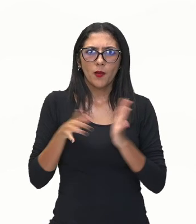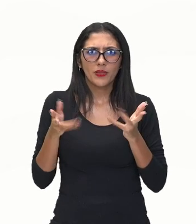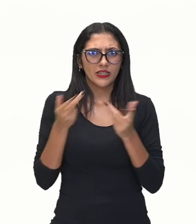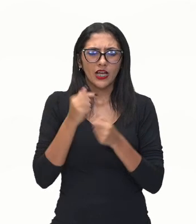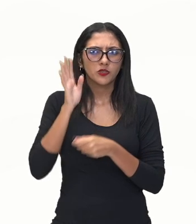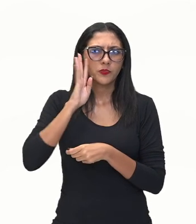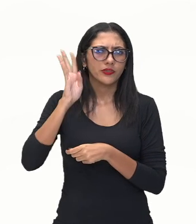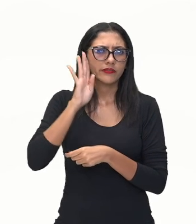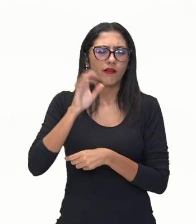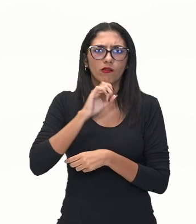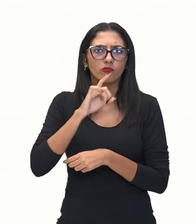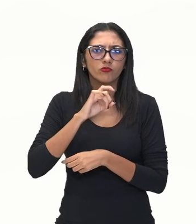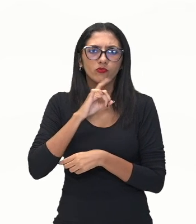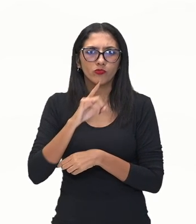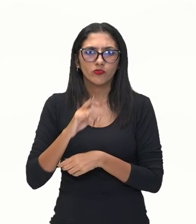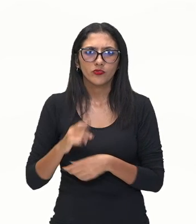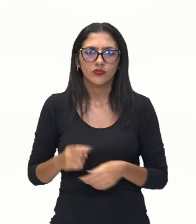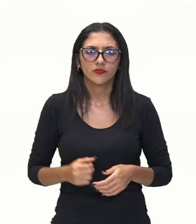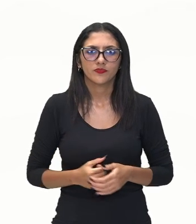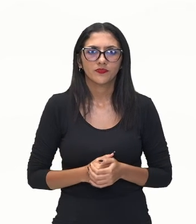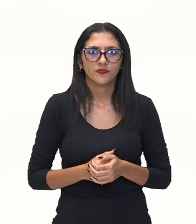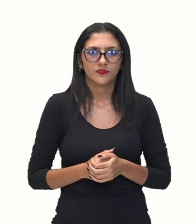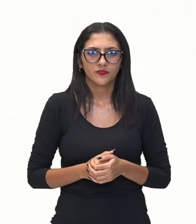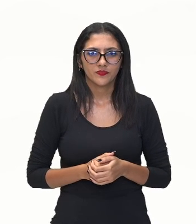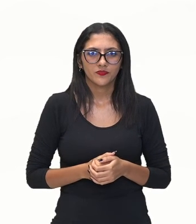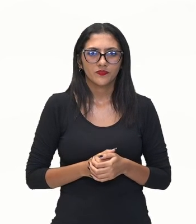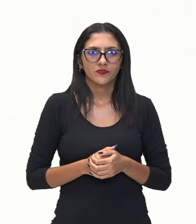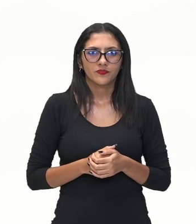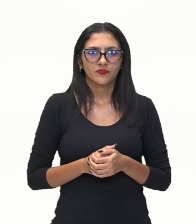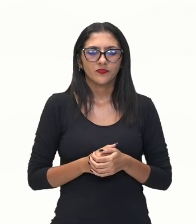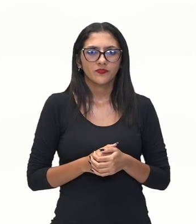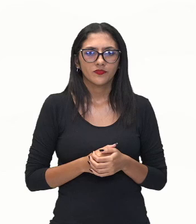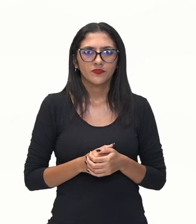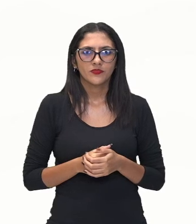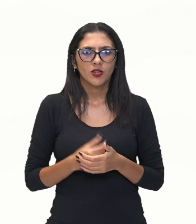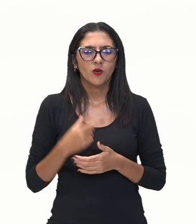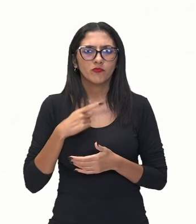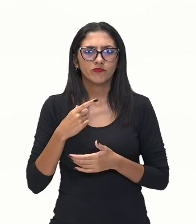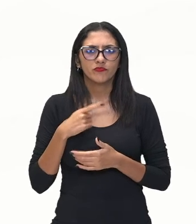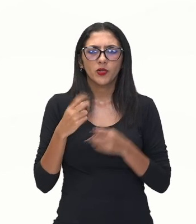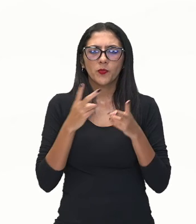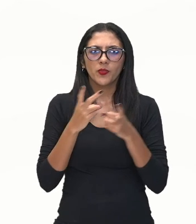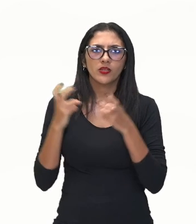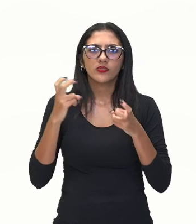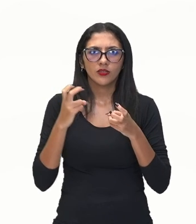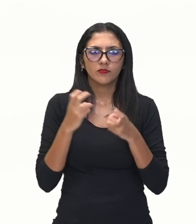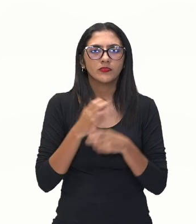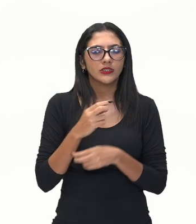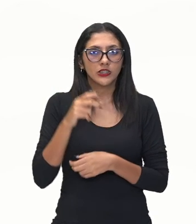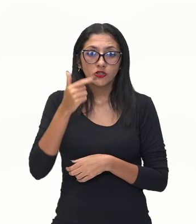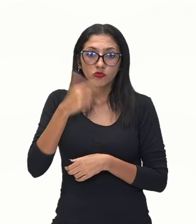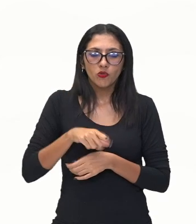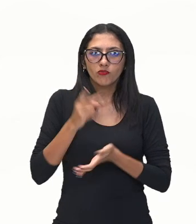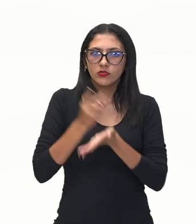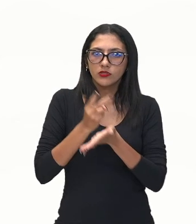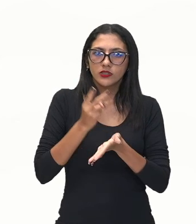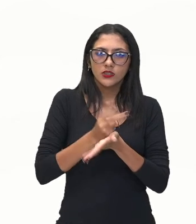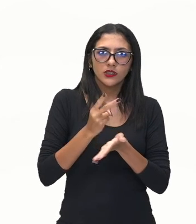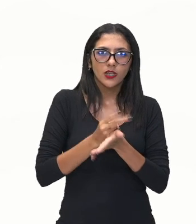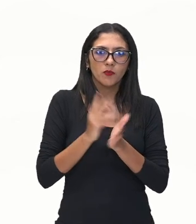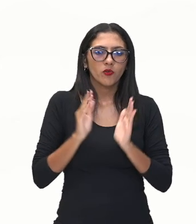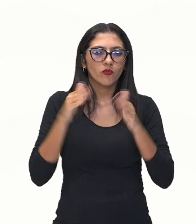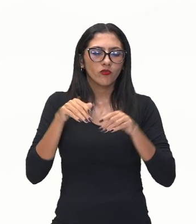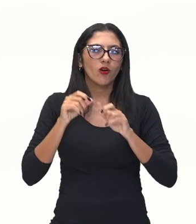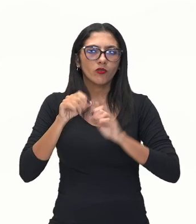Eu fico bem assim, eu fico sem ninguém em mim, não sou eu mais. Então, é